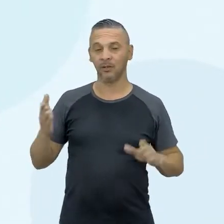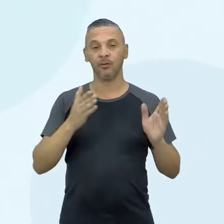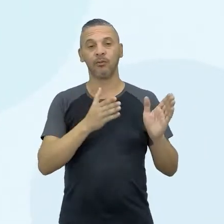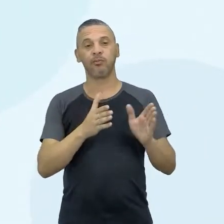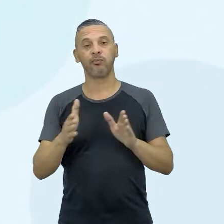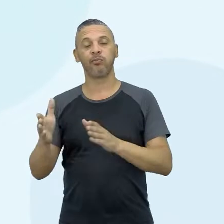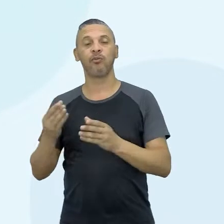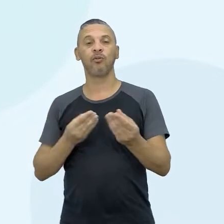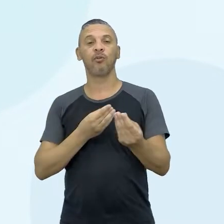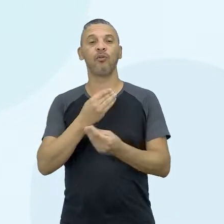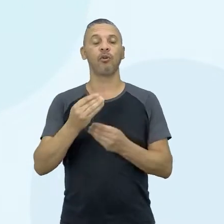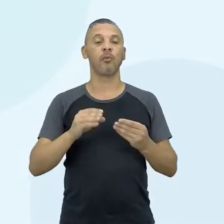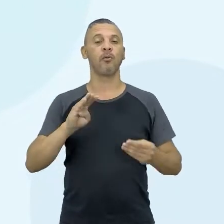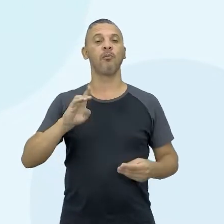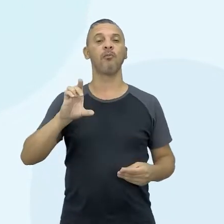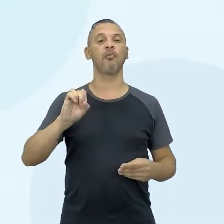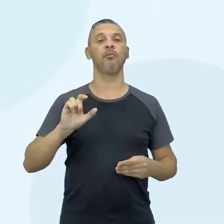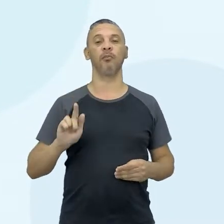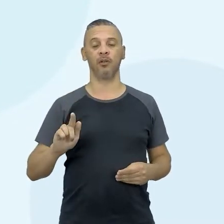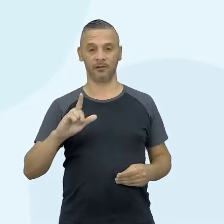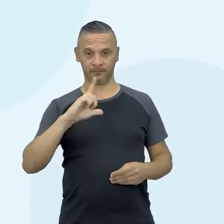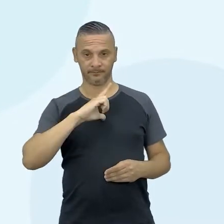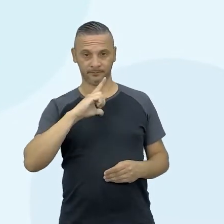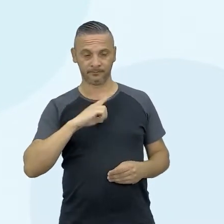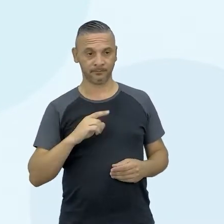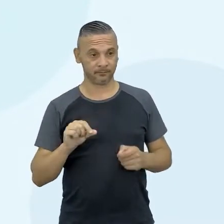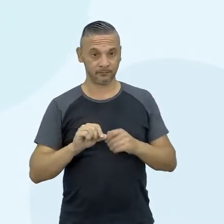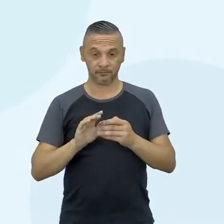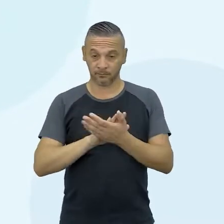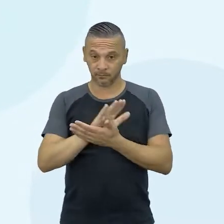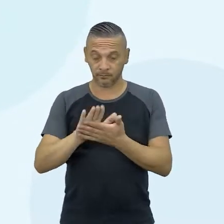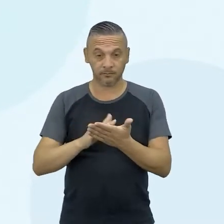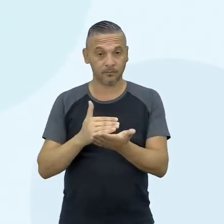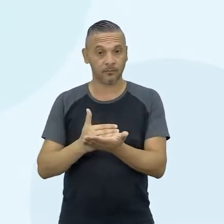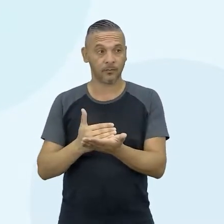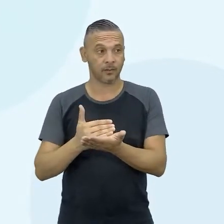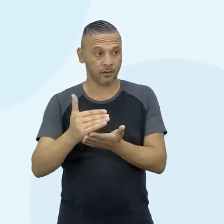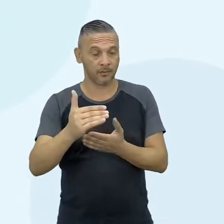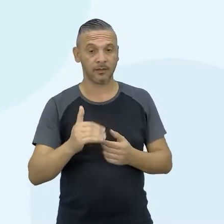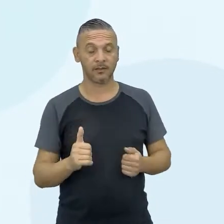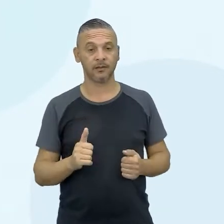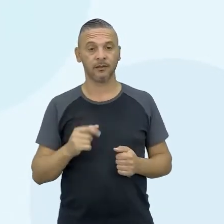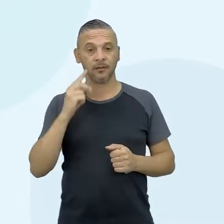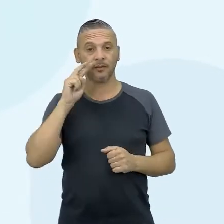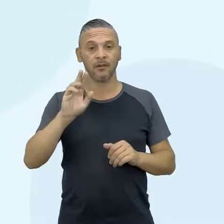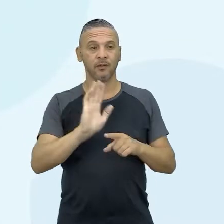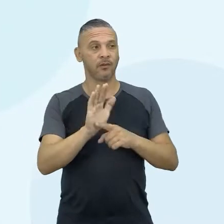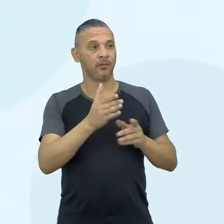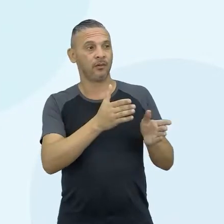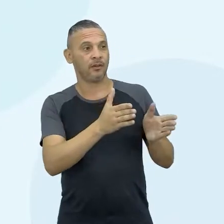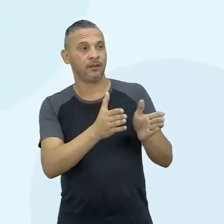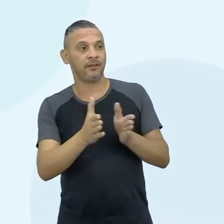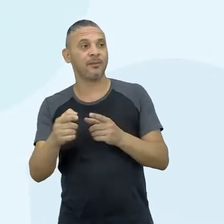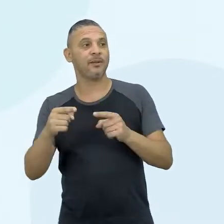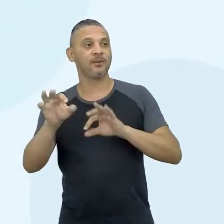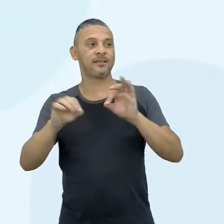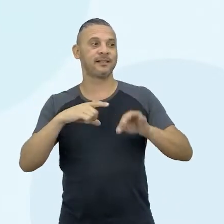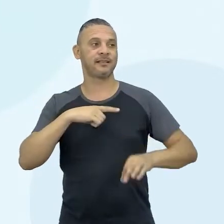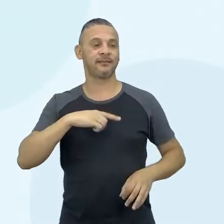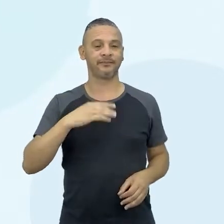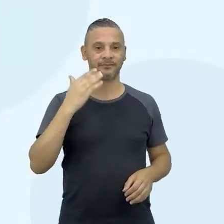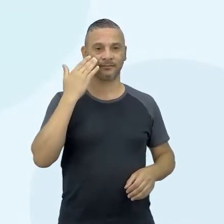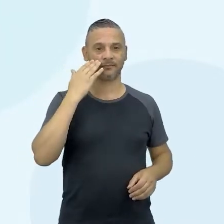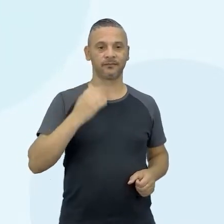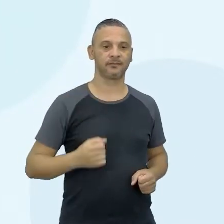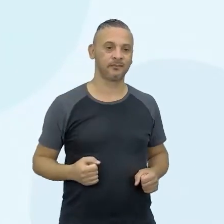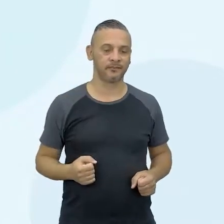zero e gratuito. Então, não fez ainda o blog? Vamos começar, tá, turma? Já assiste esse vídeo aí que é bem facinho para começar o seu